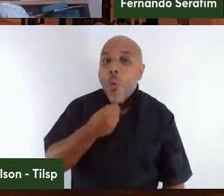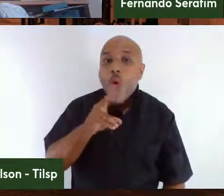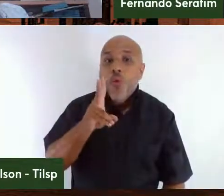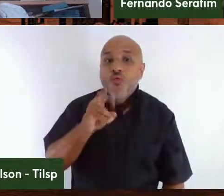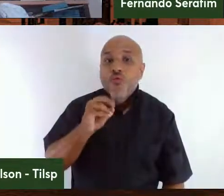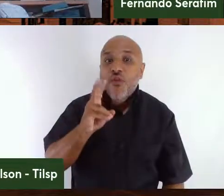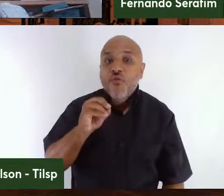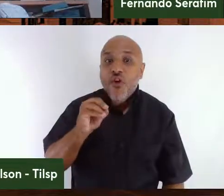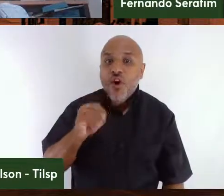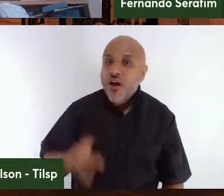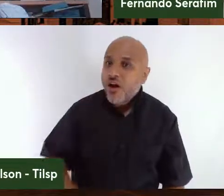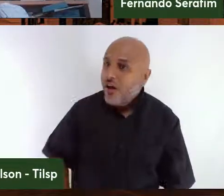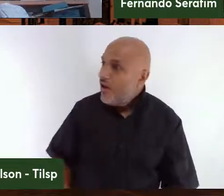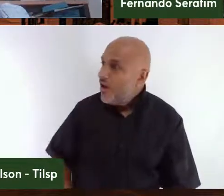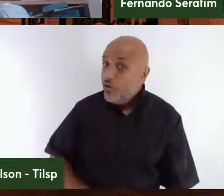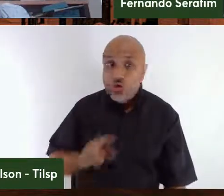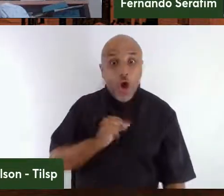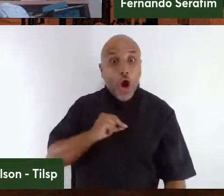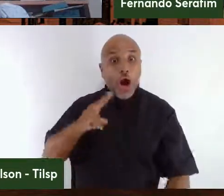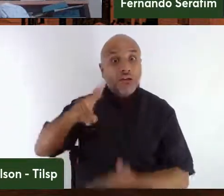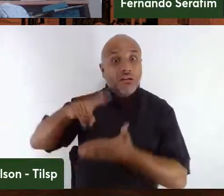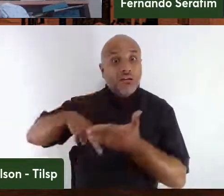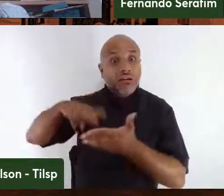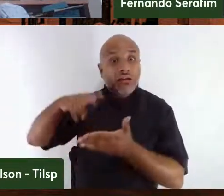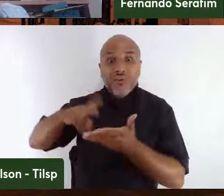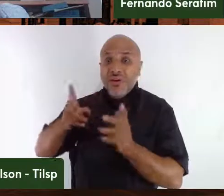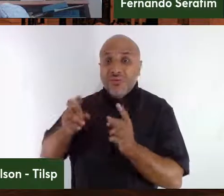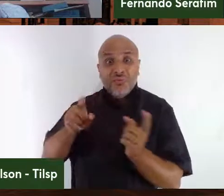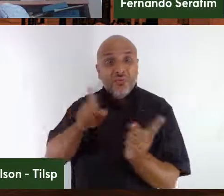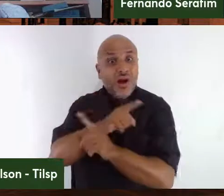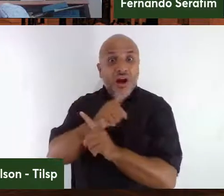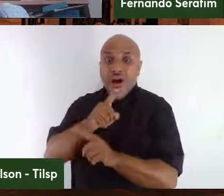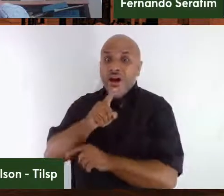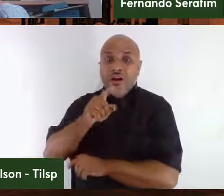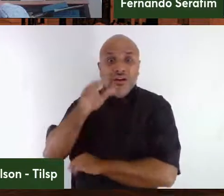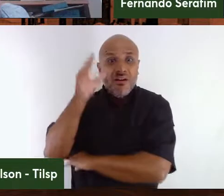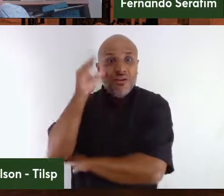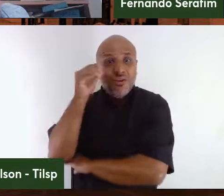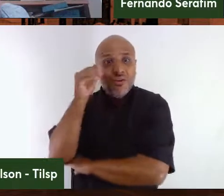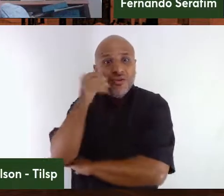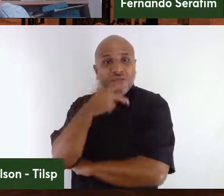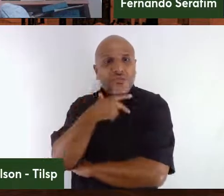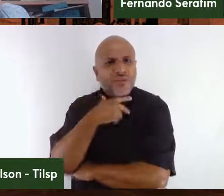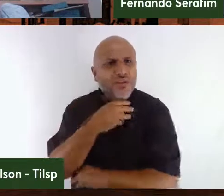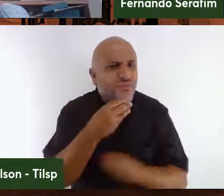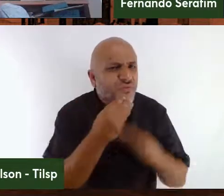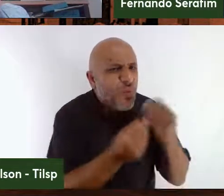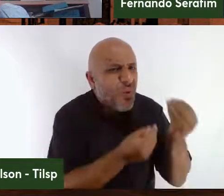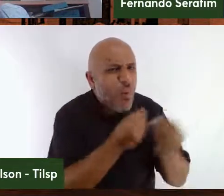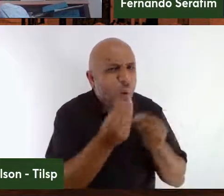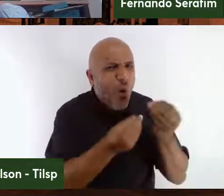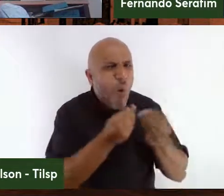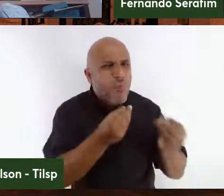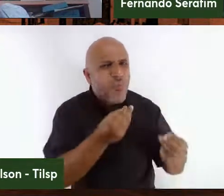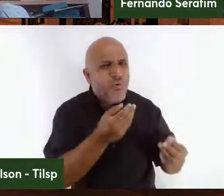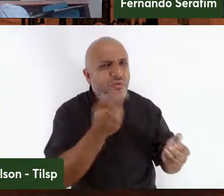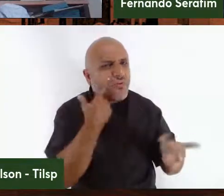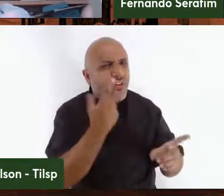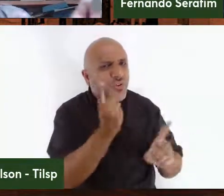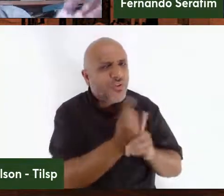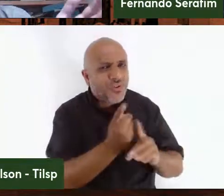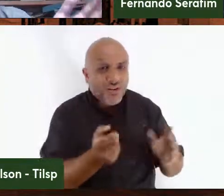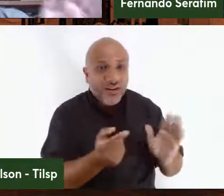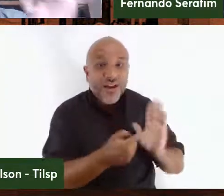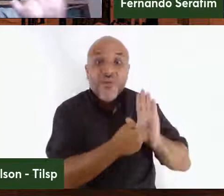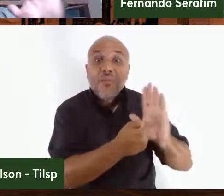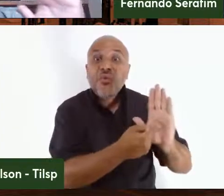que é uma leitura também. Olha, que curioso. Uau. Aí eu disse, mas como isso? Como que você encontrou isso? Ela me mostrou